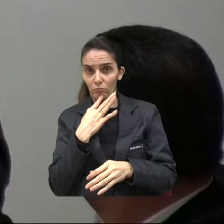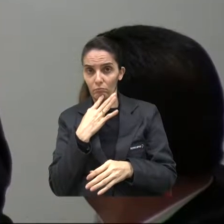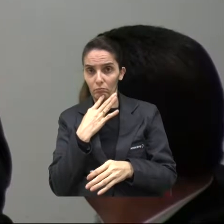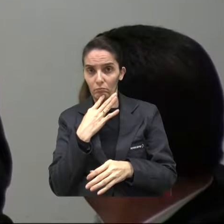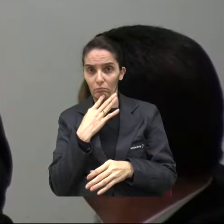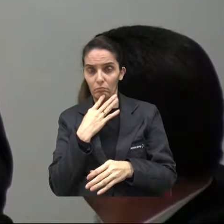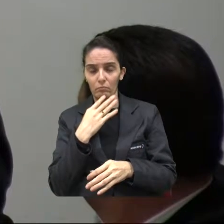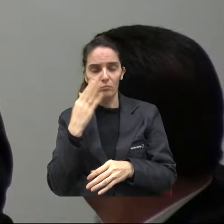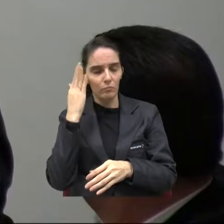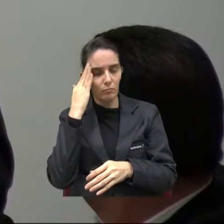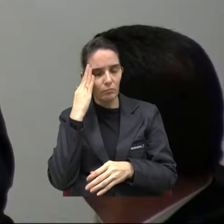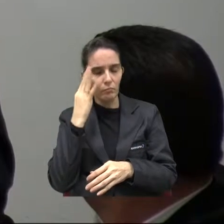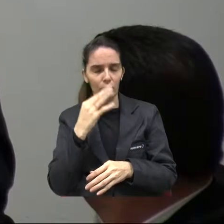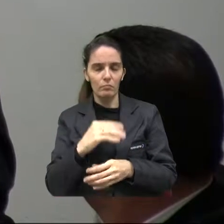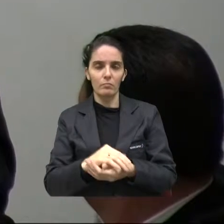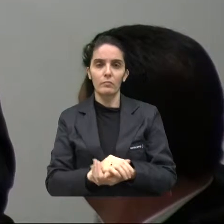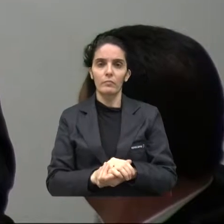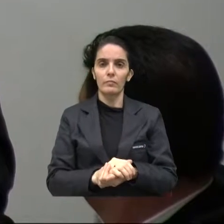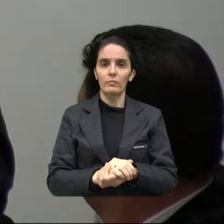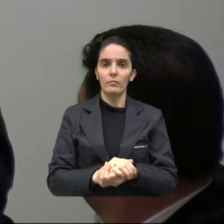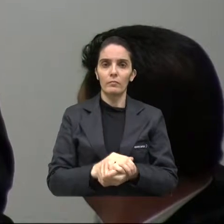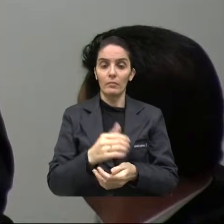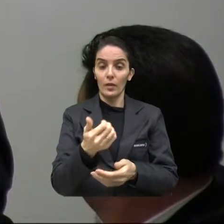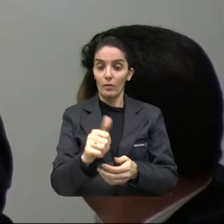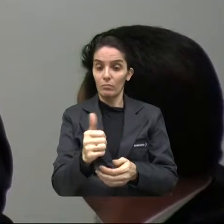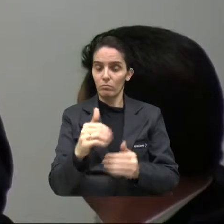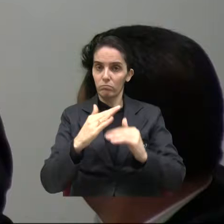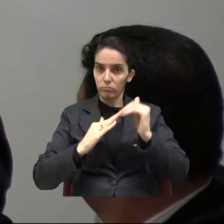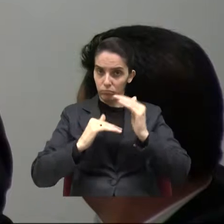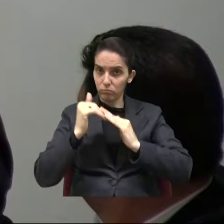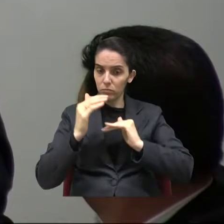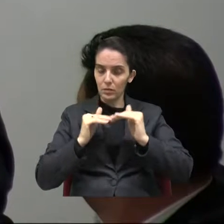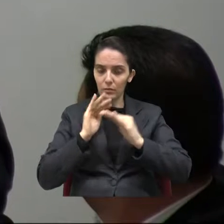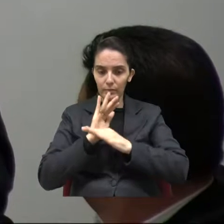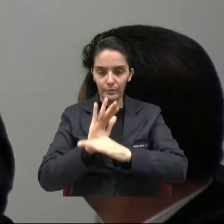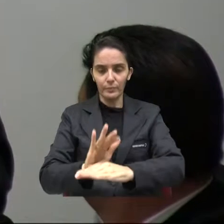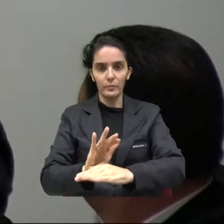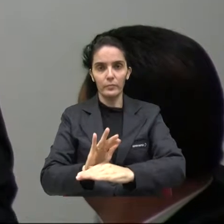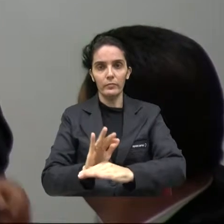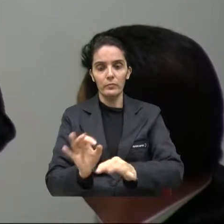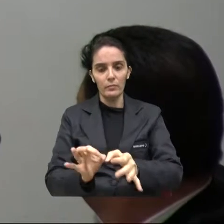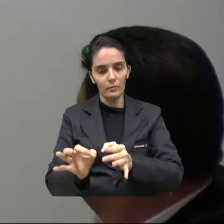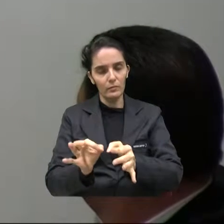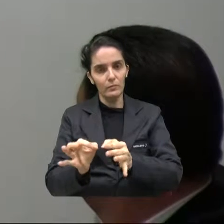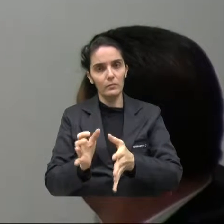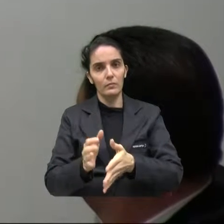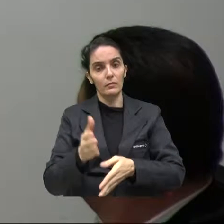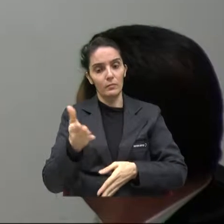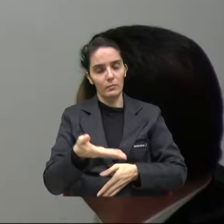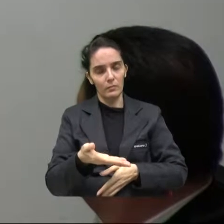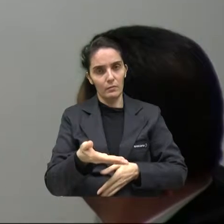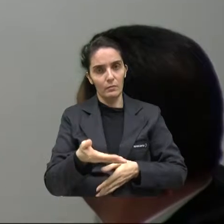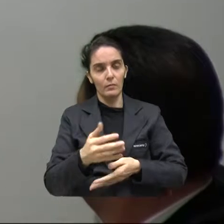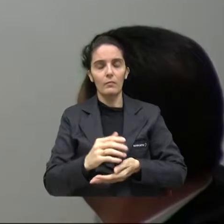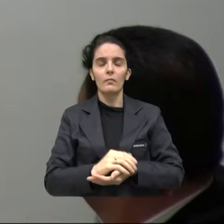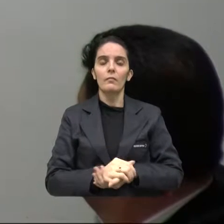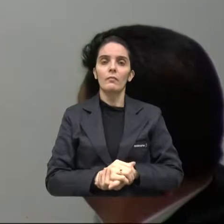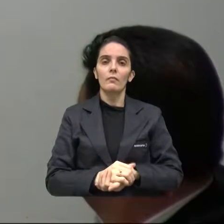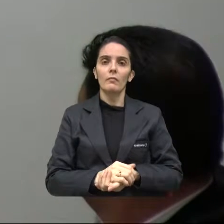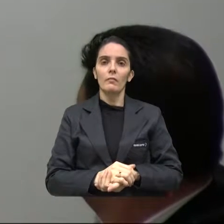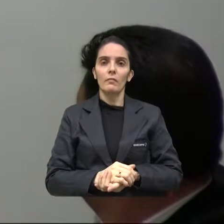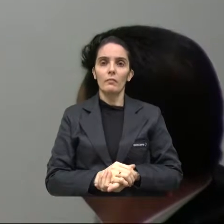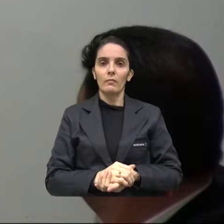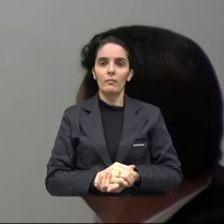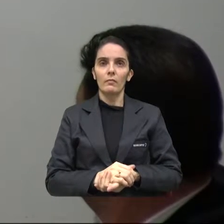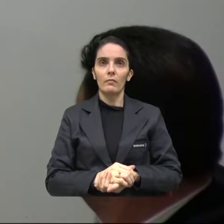e dom profissional para poder ajudar a fazer projetos. Hoje, vereador